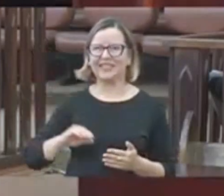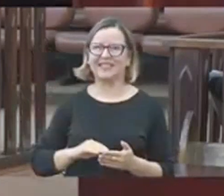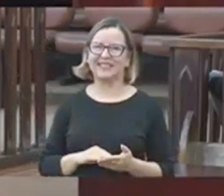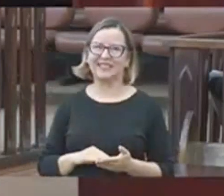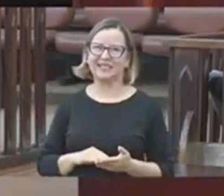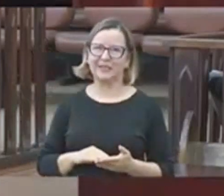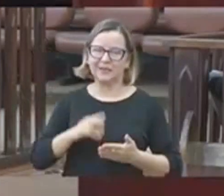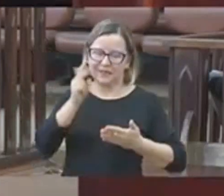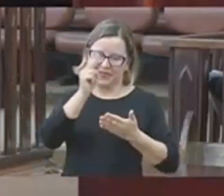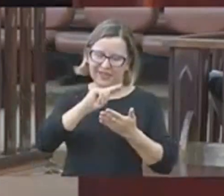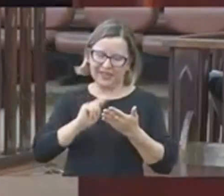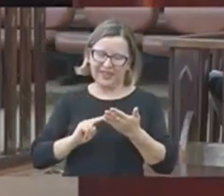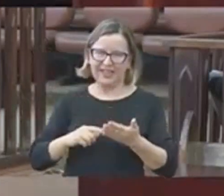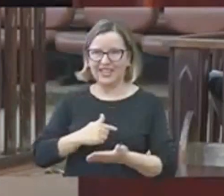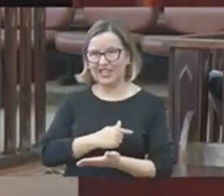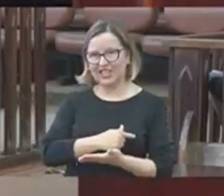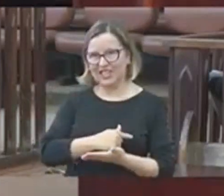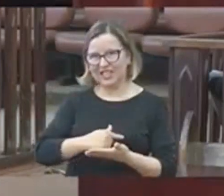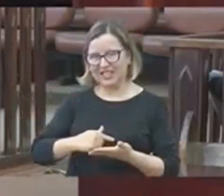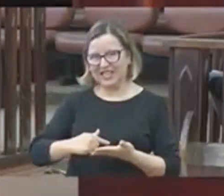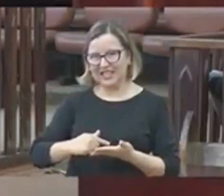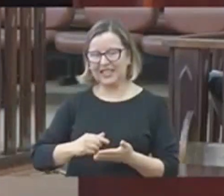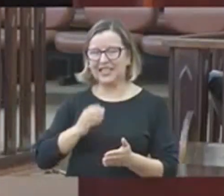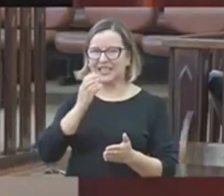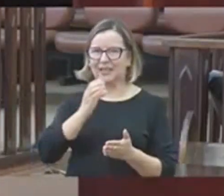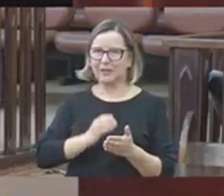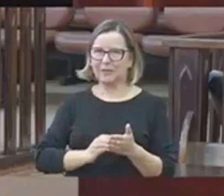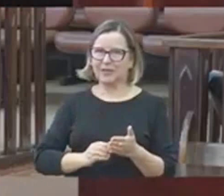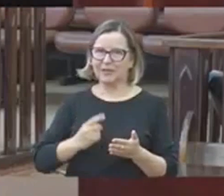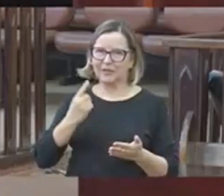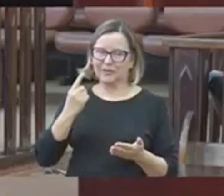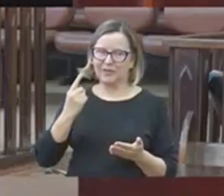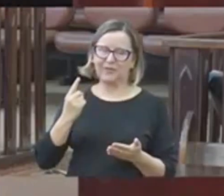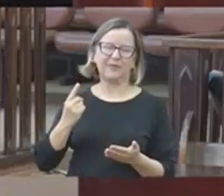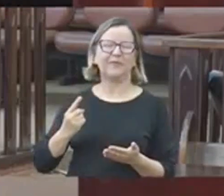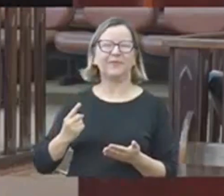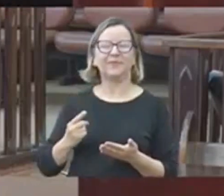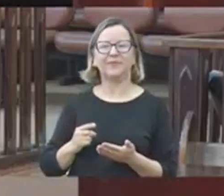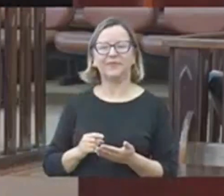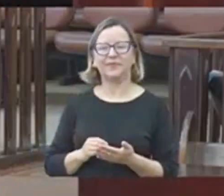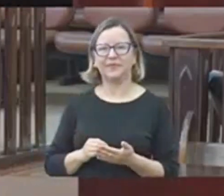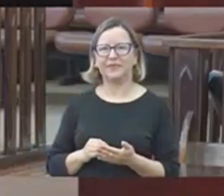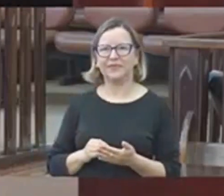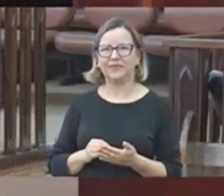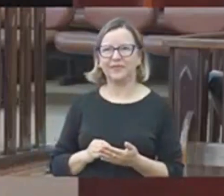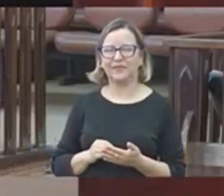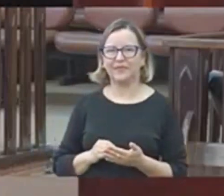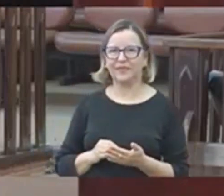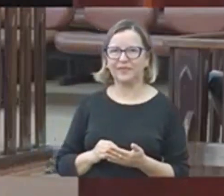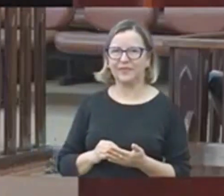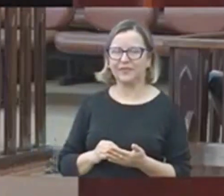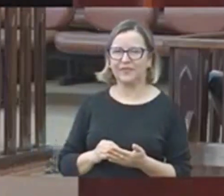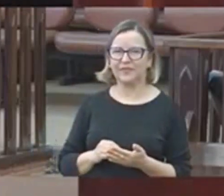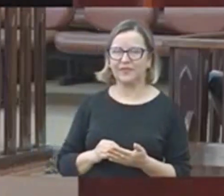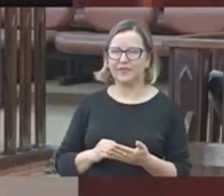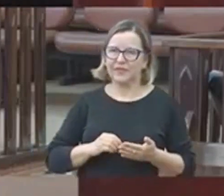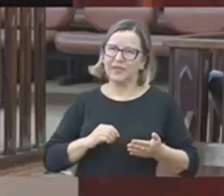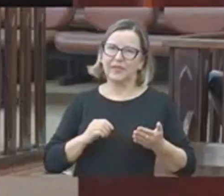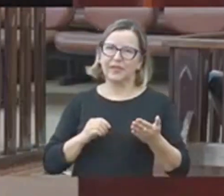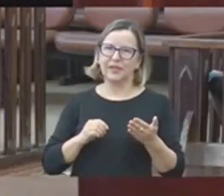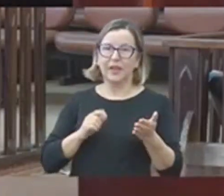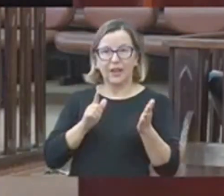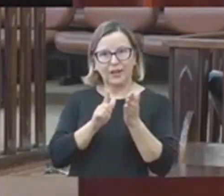o texto de Gênesis, capítulo 1. No boletim nós colocamos somente o versículo